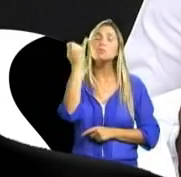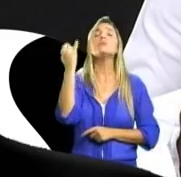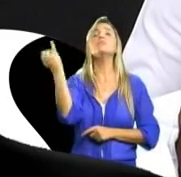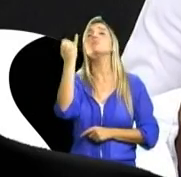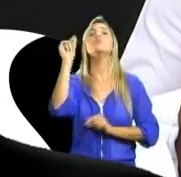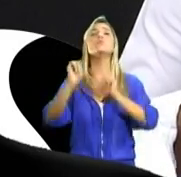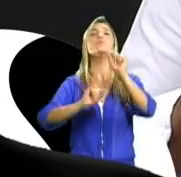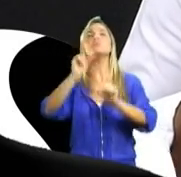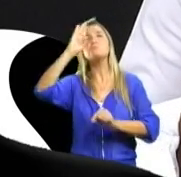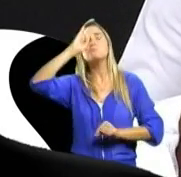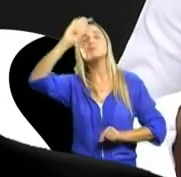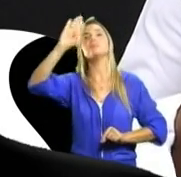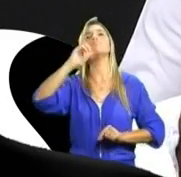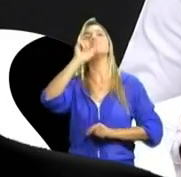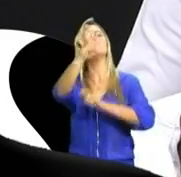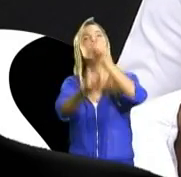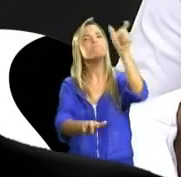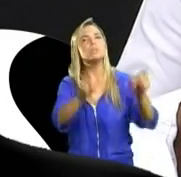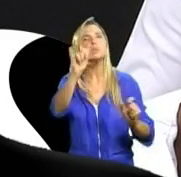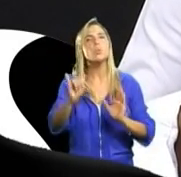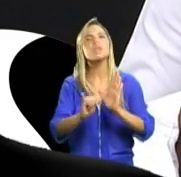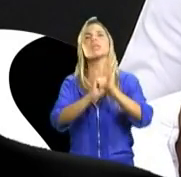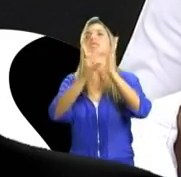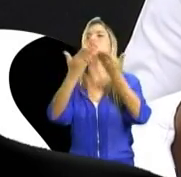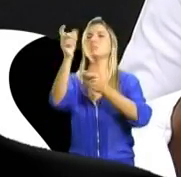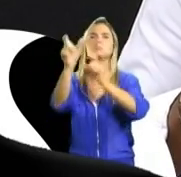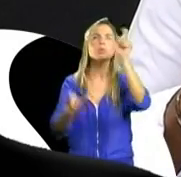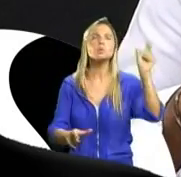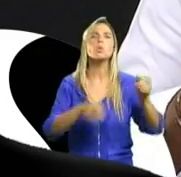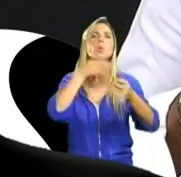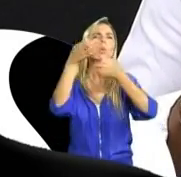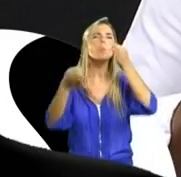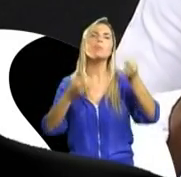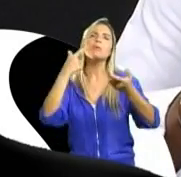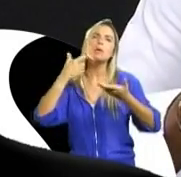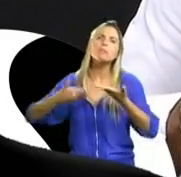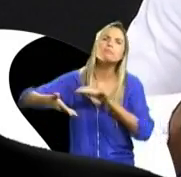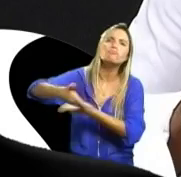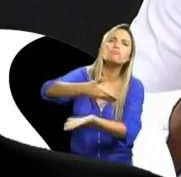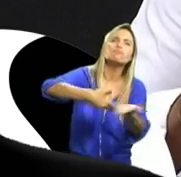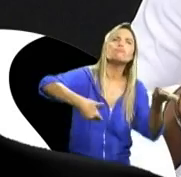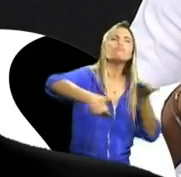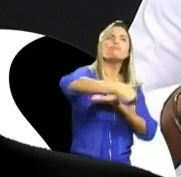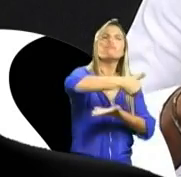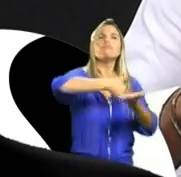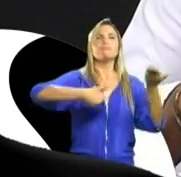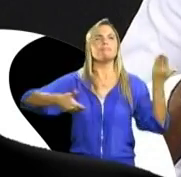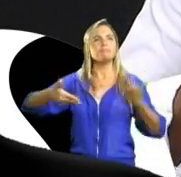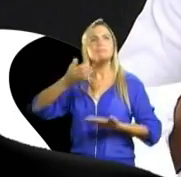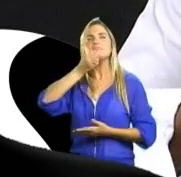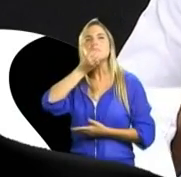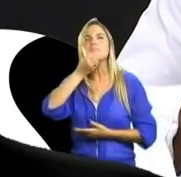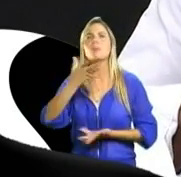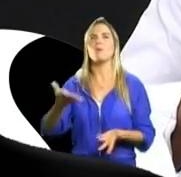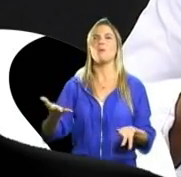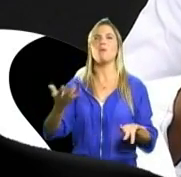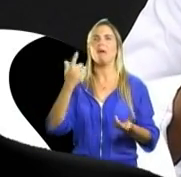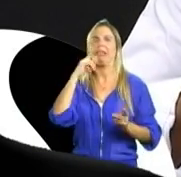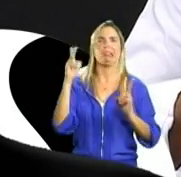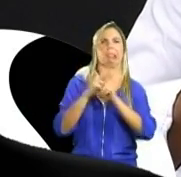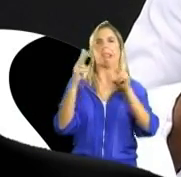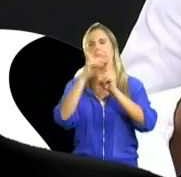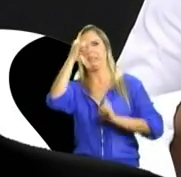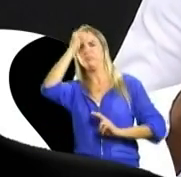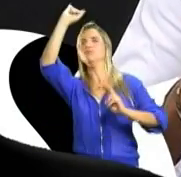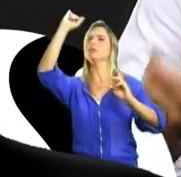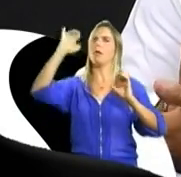muito importante. A educação, ela parte desse princípio, né, do sujeito lidar com o outro de uma forma menos conflituosa e,